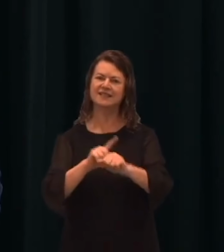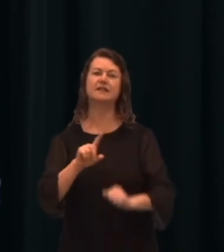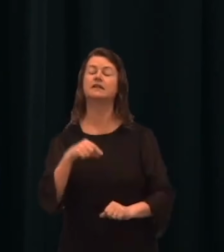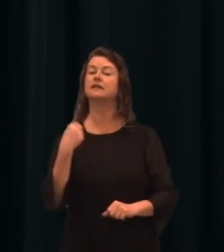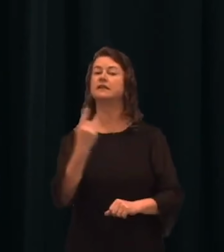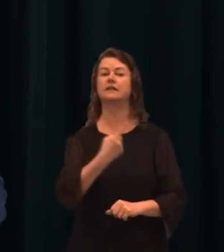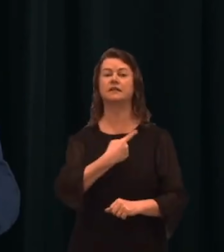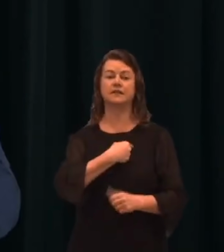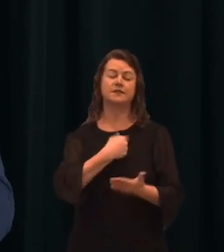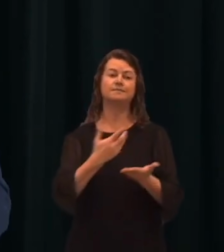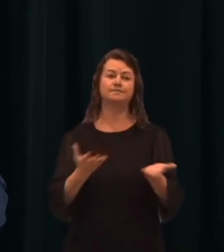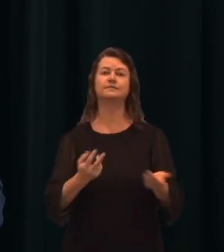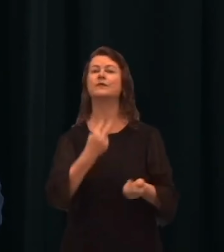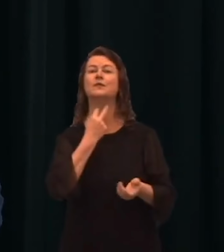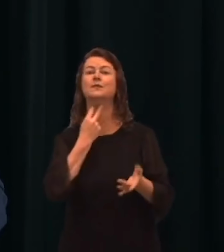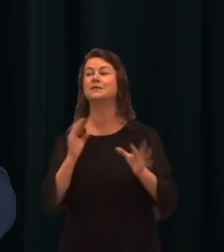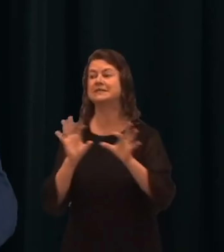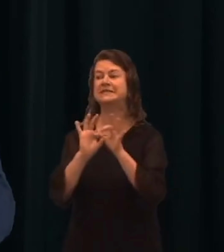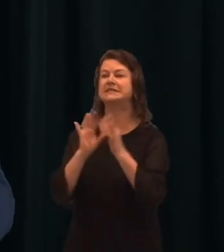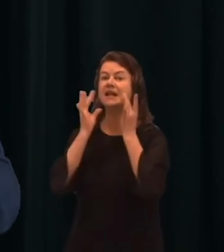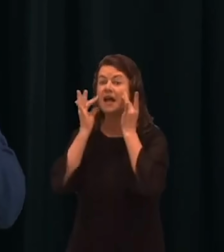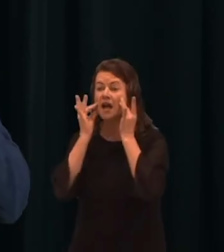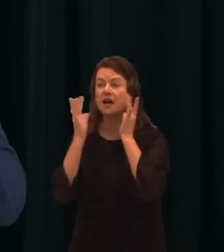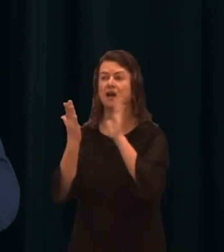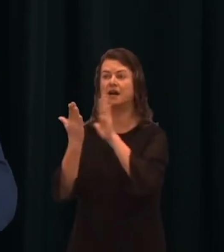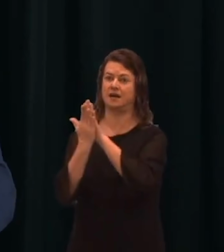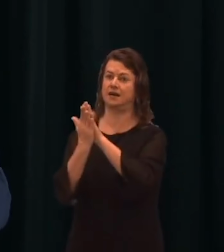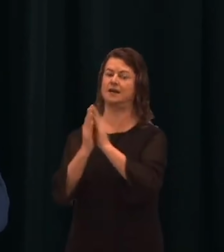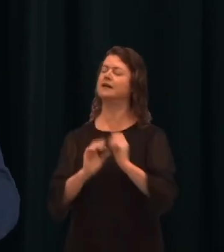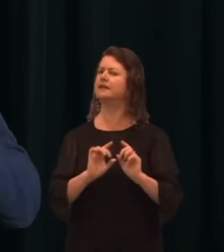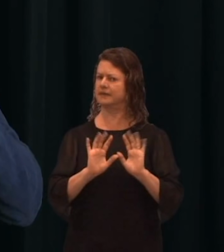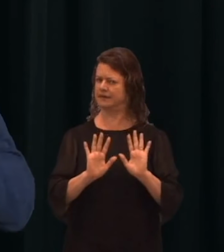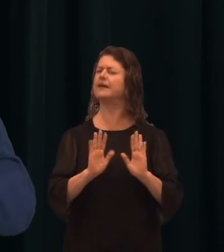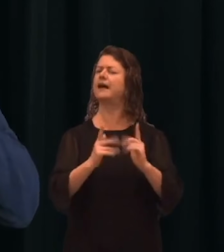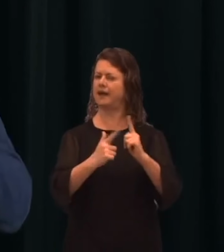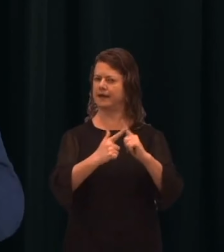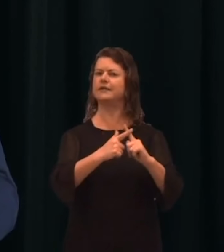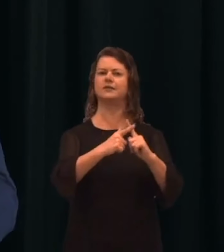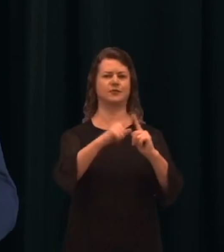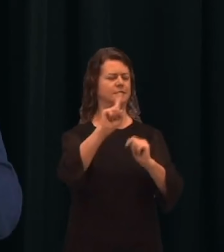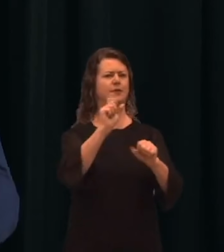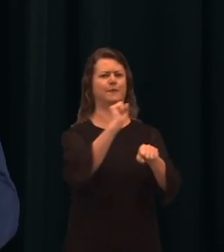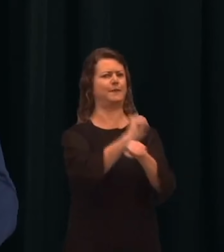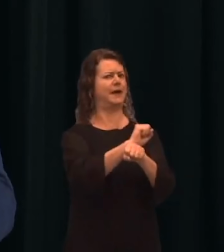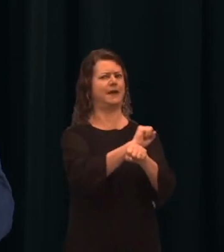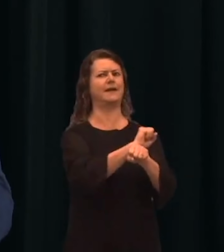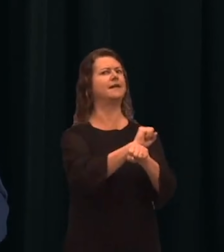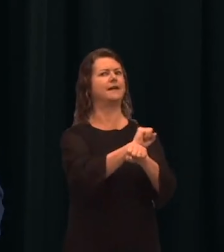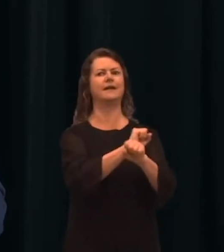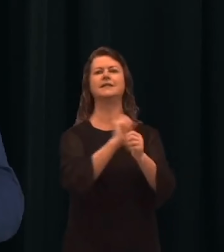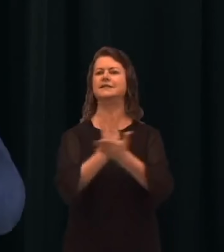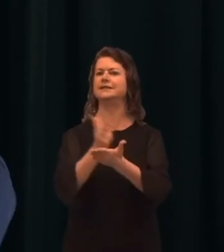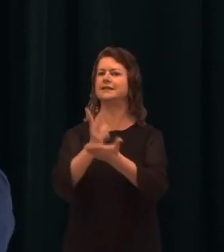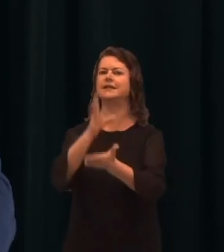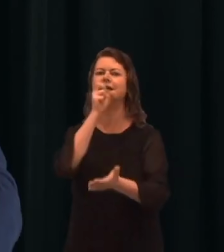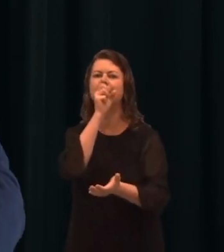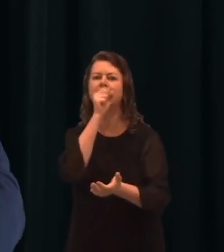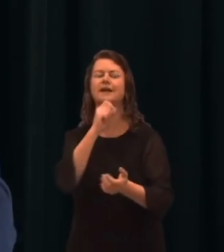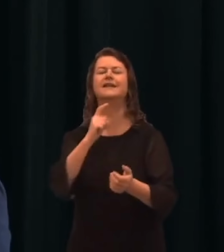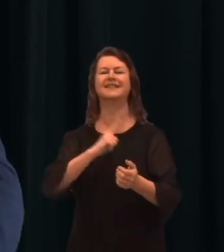igreja não para. Todos os sábados nós temos o IBBR Drive-Thru, aonde você pode fazer a